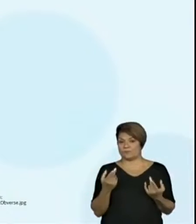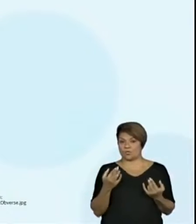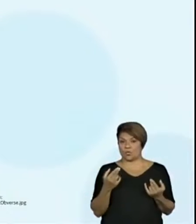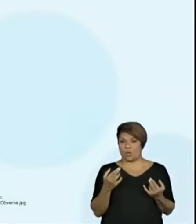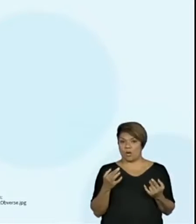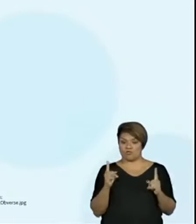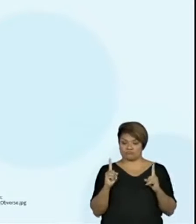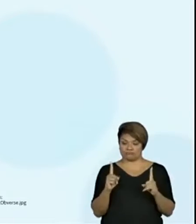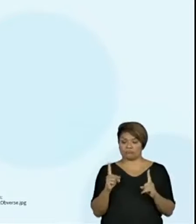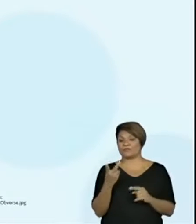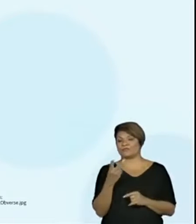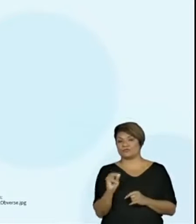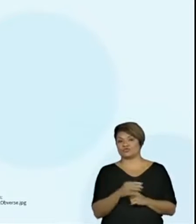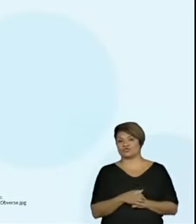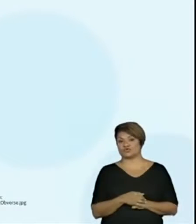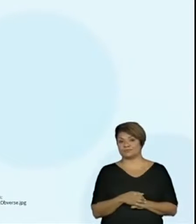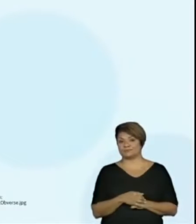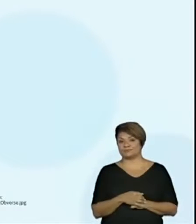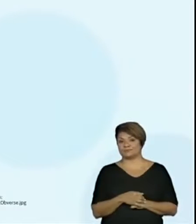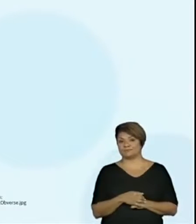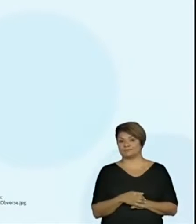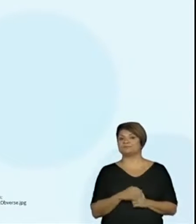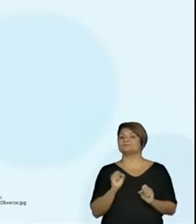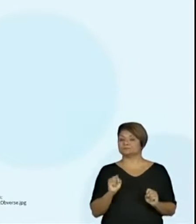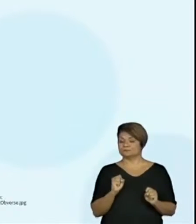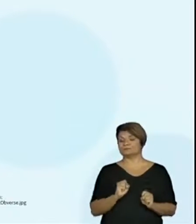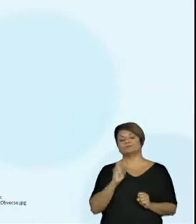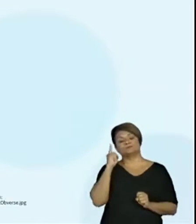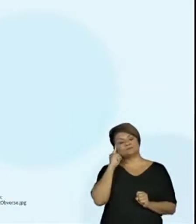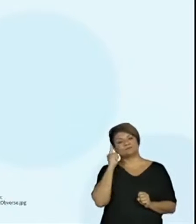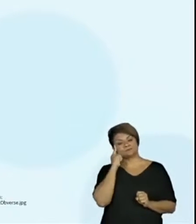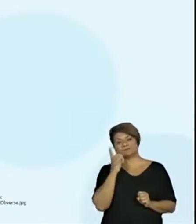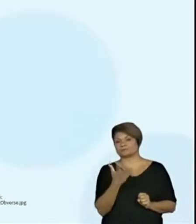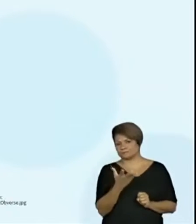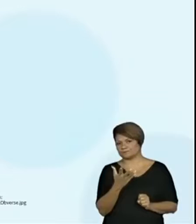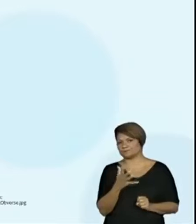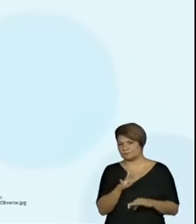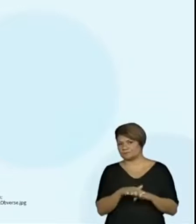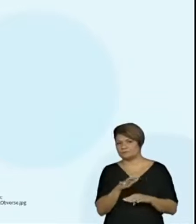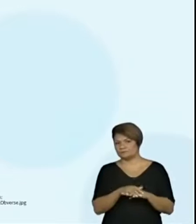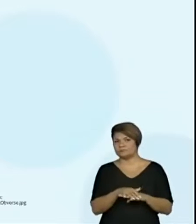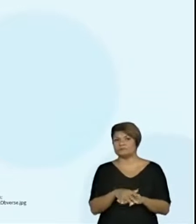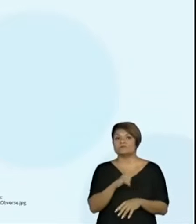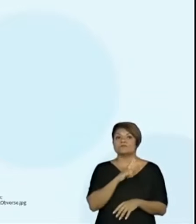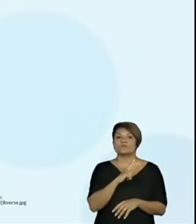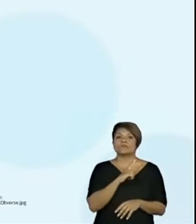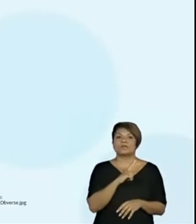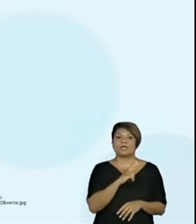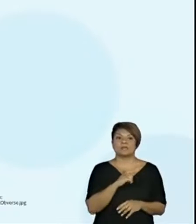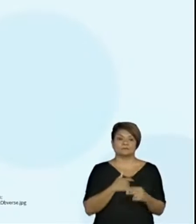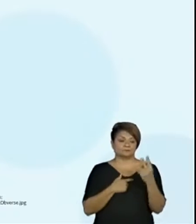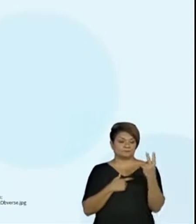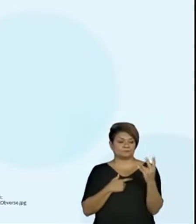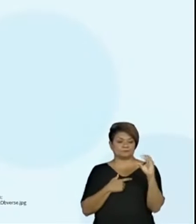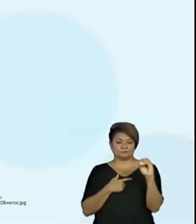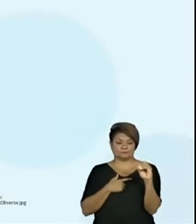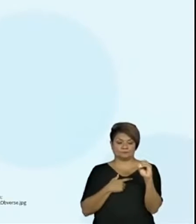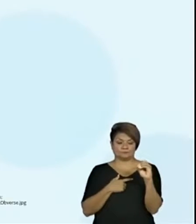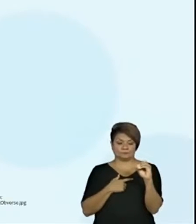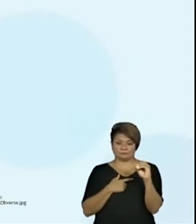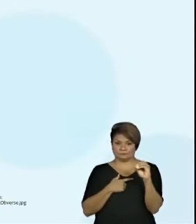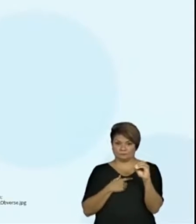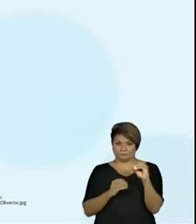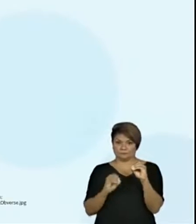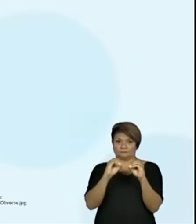20. E a gente pode até pensar na matemática aí. Eu tenho uma número a mais. E isso muda muito o